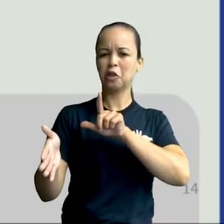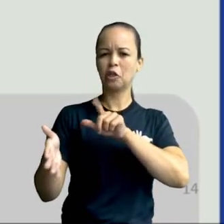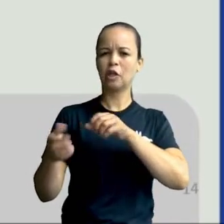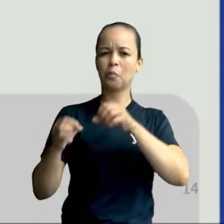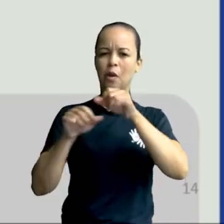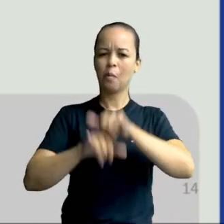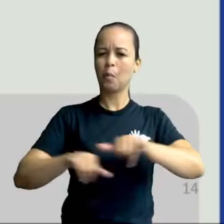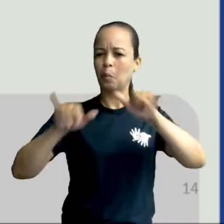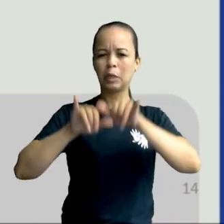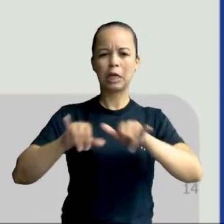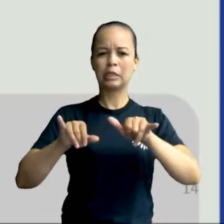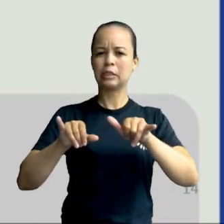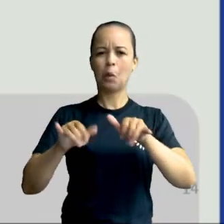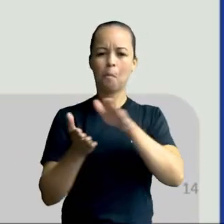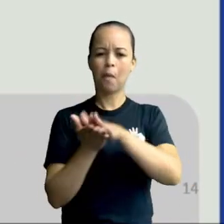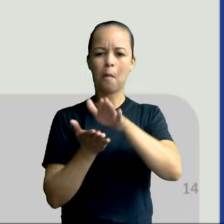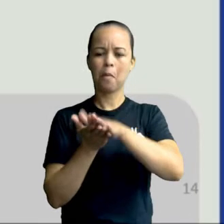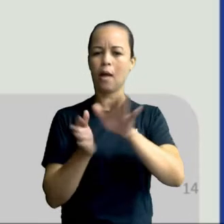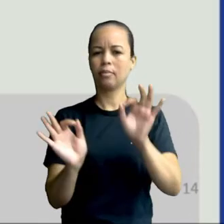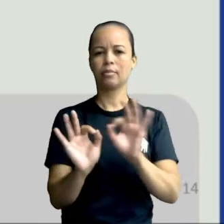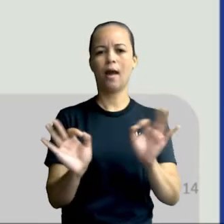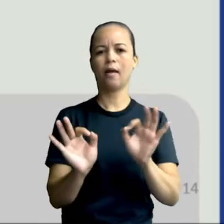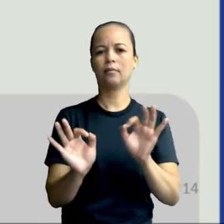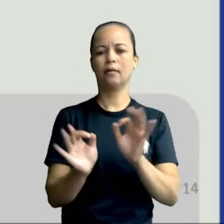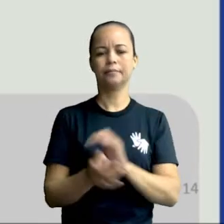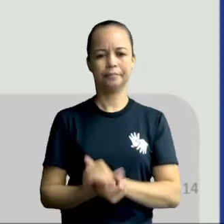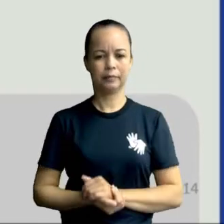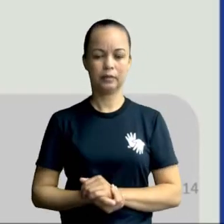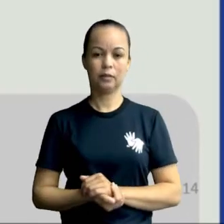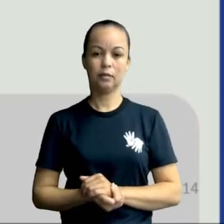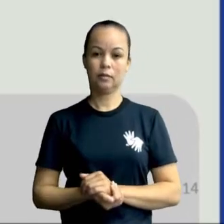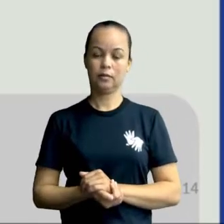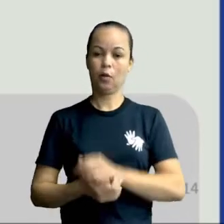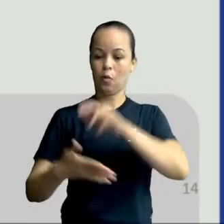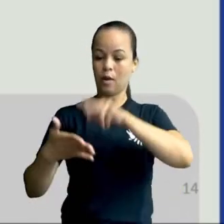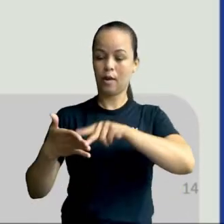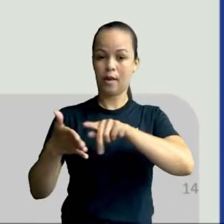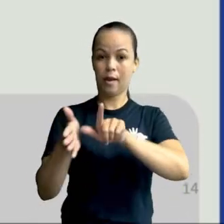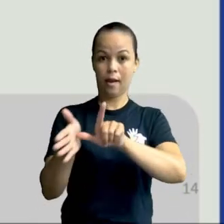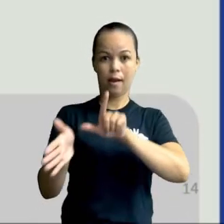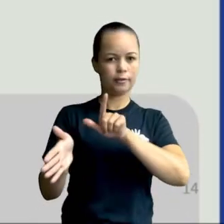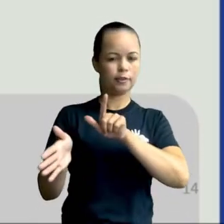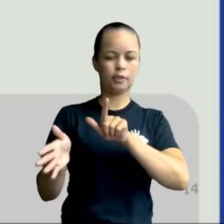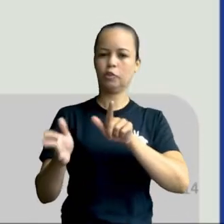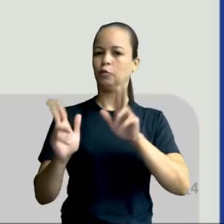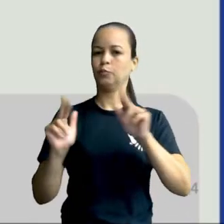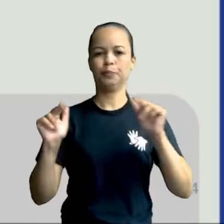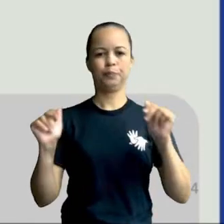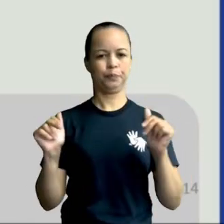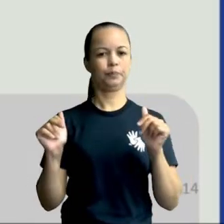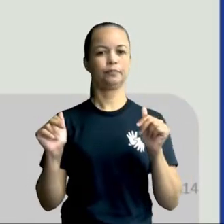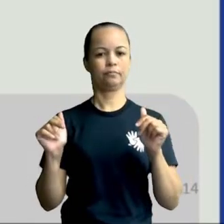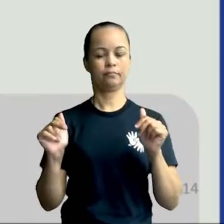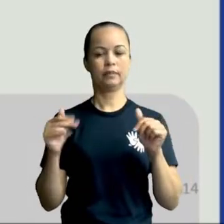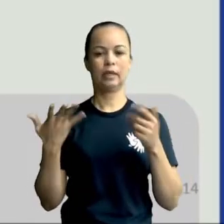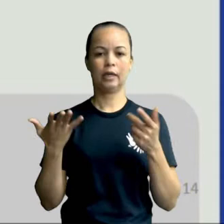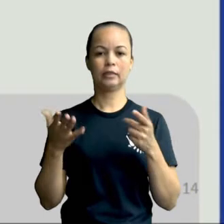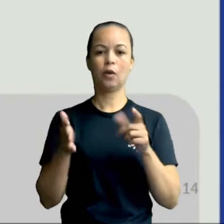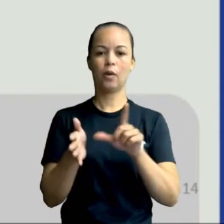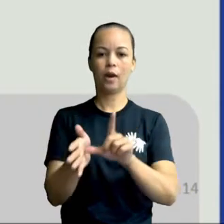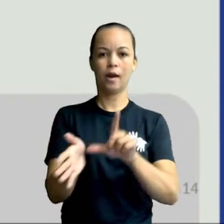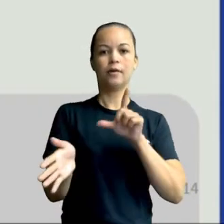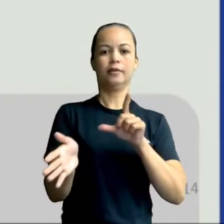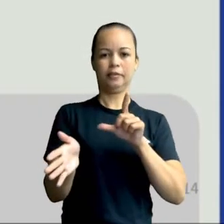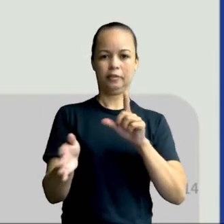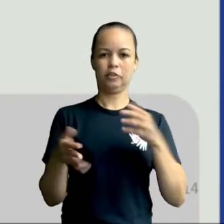publicação. Tá bom? Veja só, antes não lia uma ação anterior ao